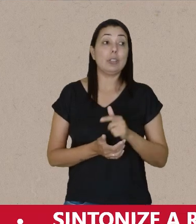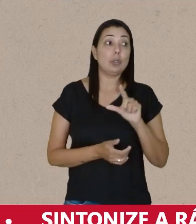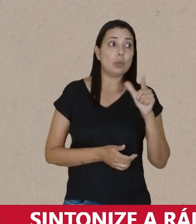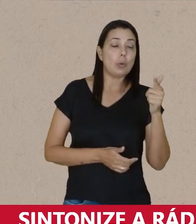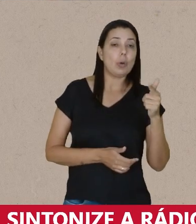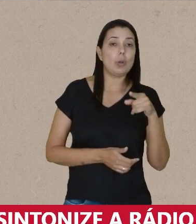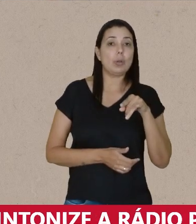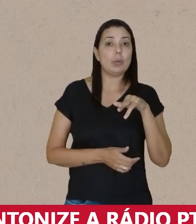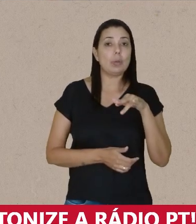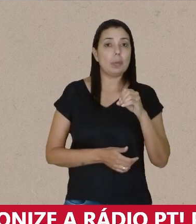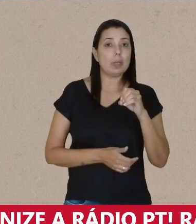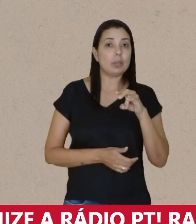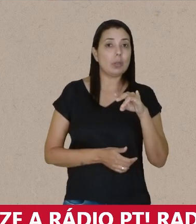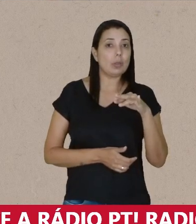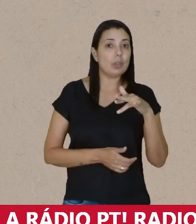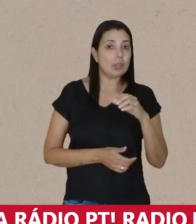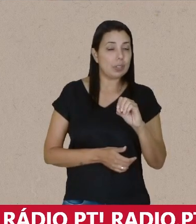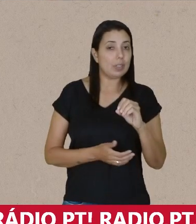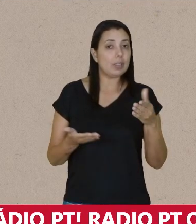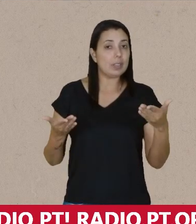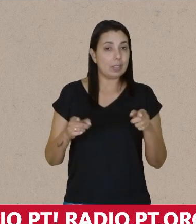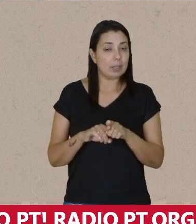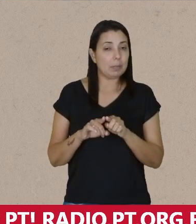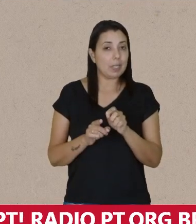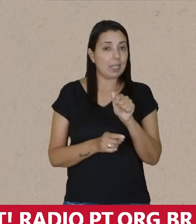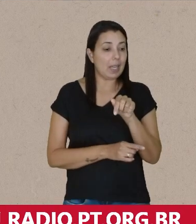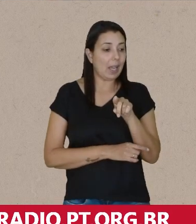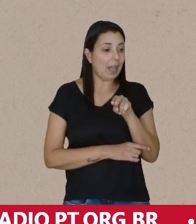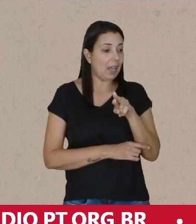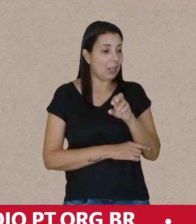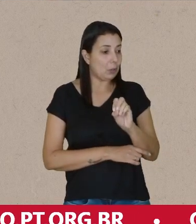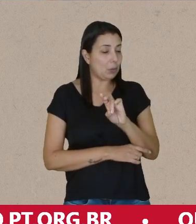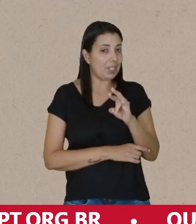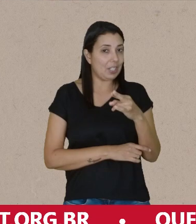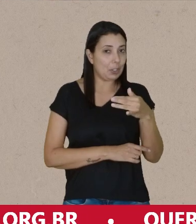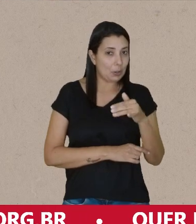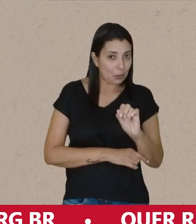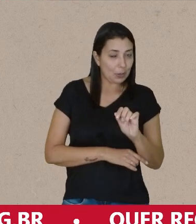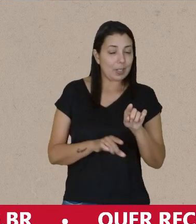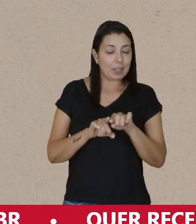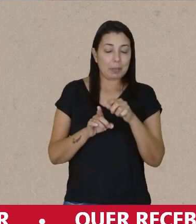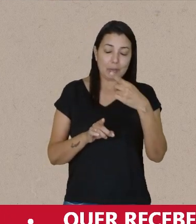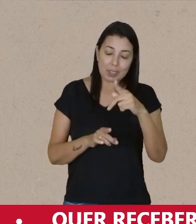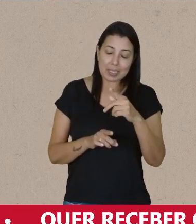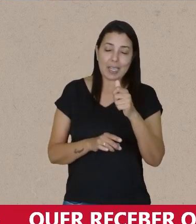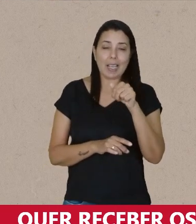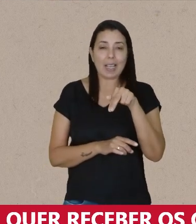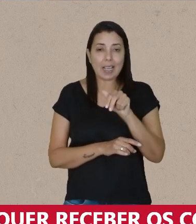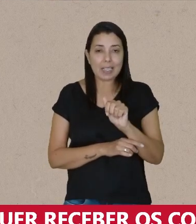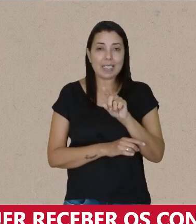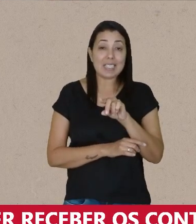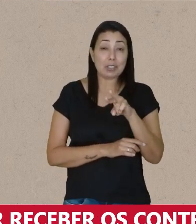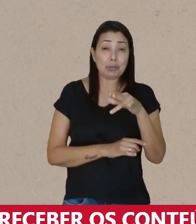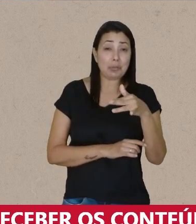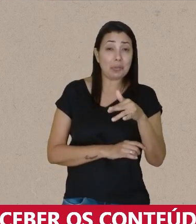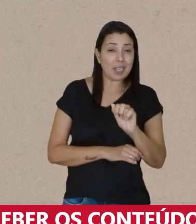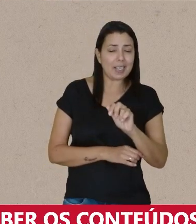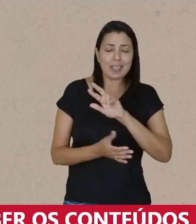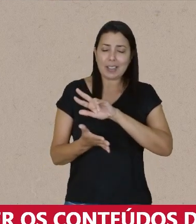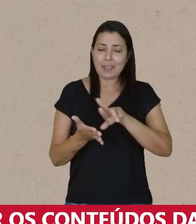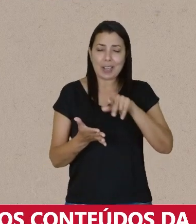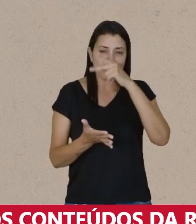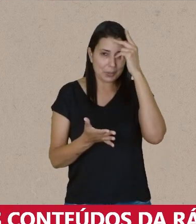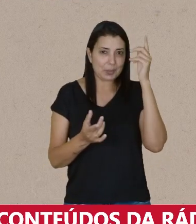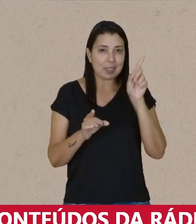outro Marcos Rogério. Arthur Quioro também é sempre muito lembrado aqui, você, Ana, a Silvana, enfim, a